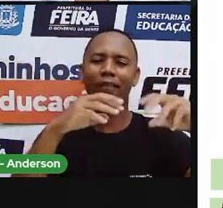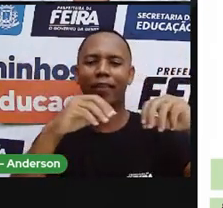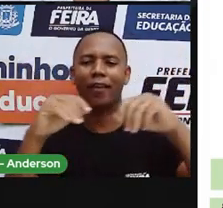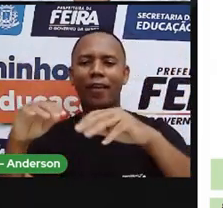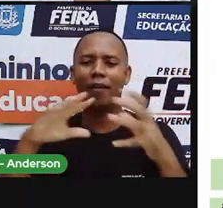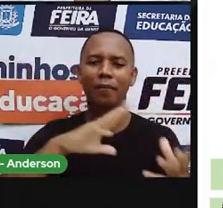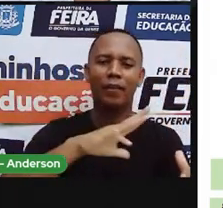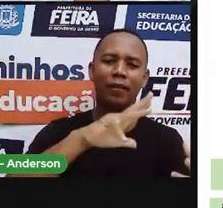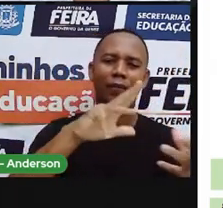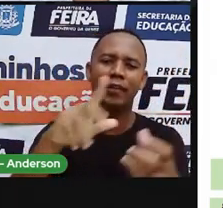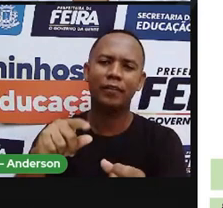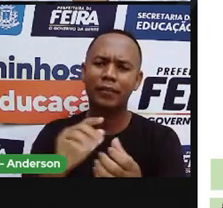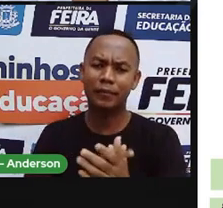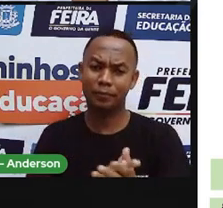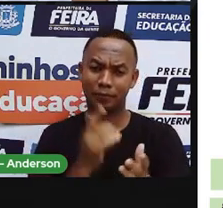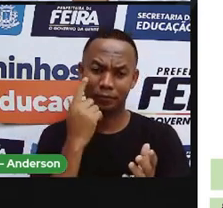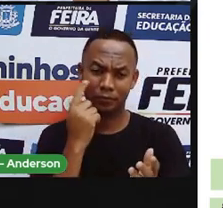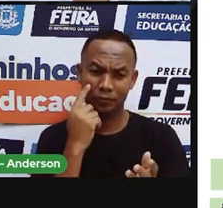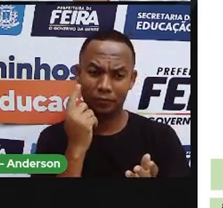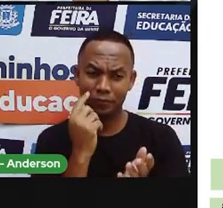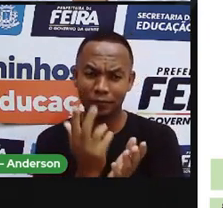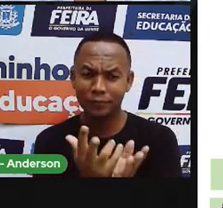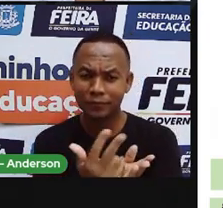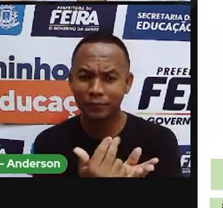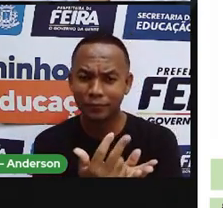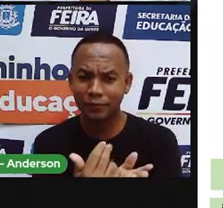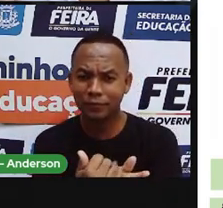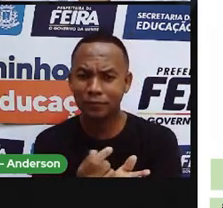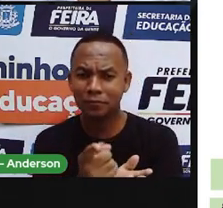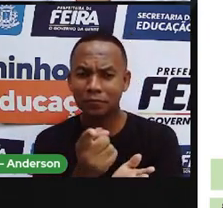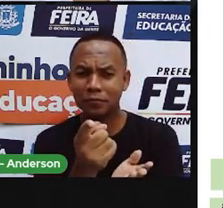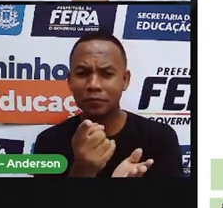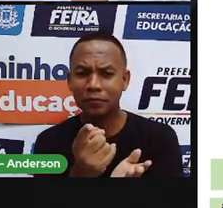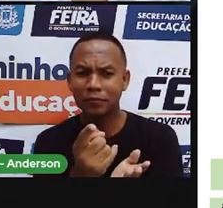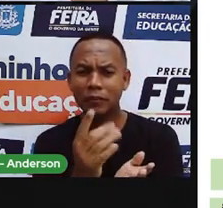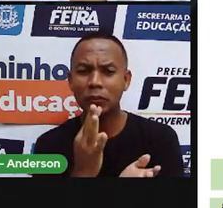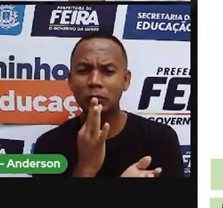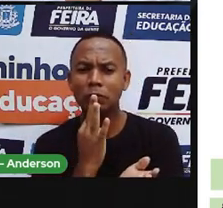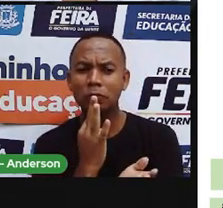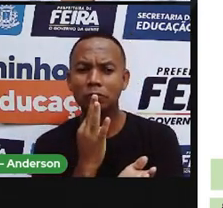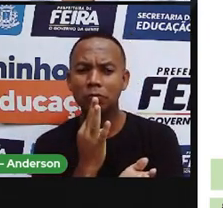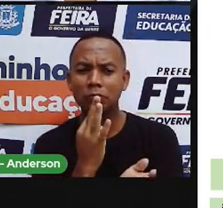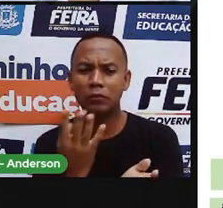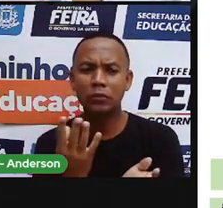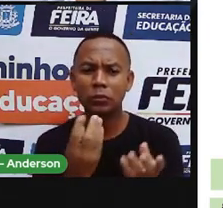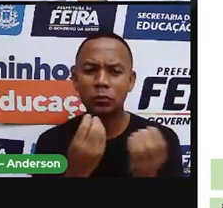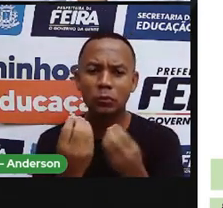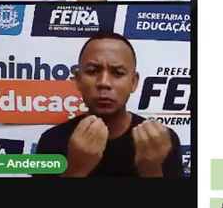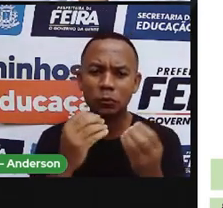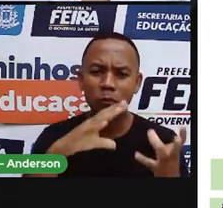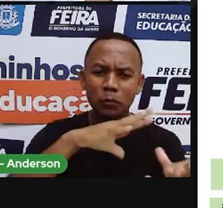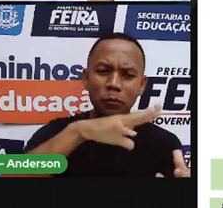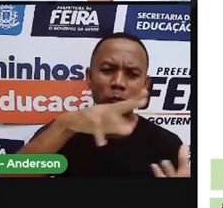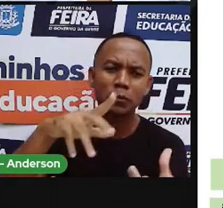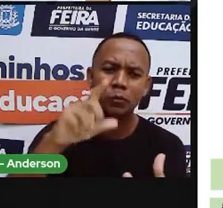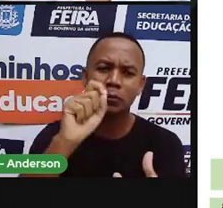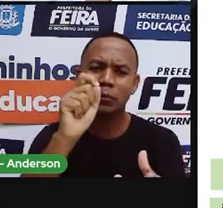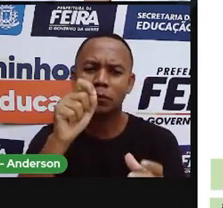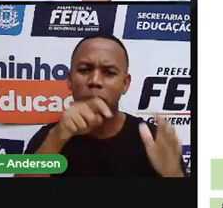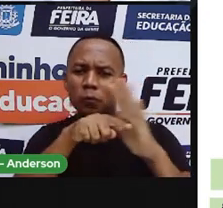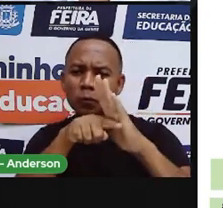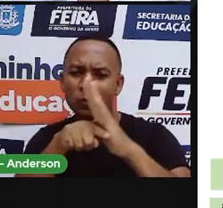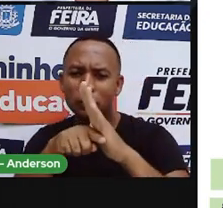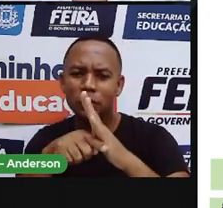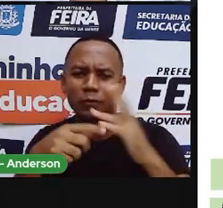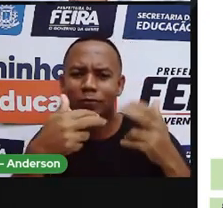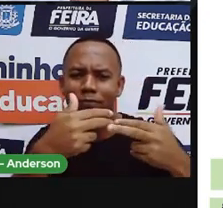só esse desenho aí, hoje a Pró não trouxe um desenho, aquela imagenzinha do planeta Terra, como vocês conhecem, né? E já está vendo